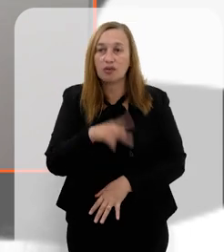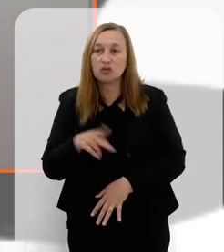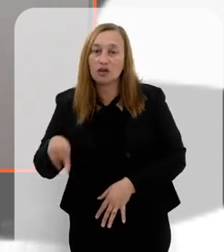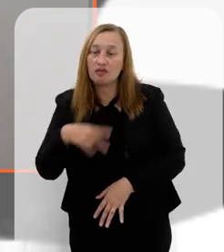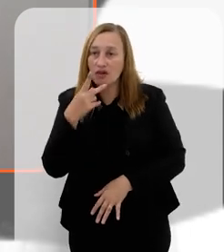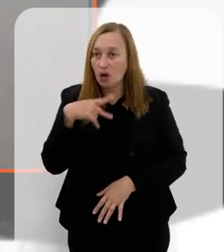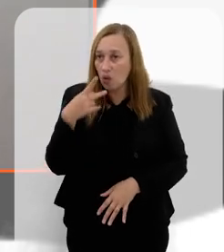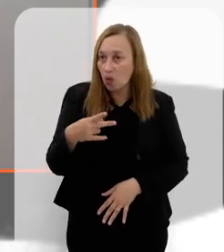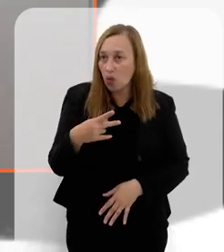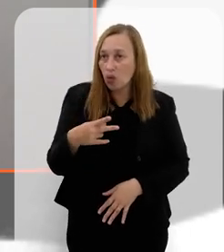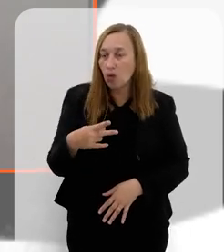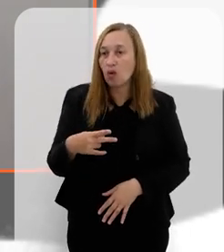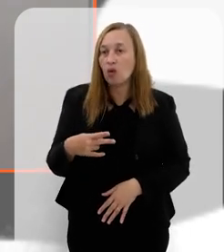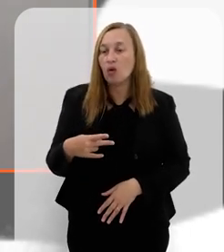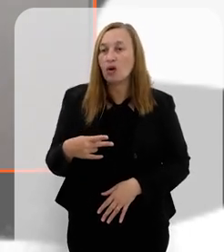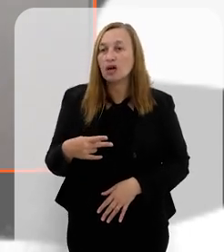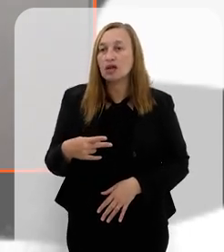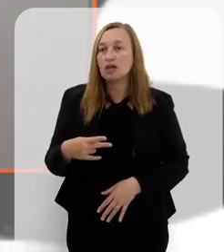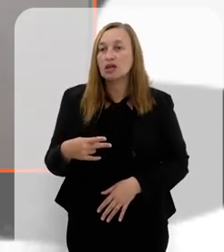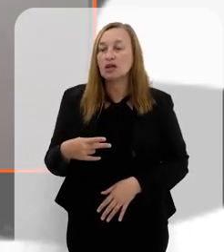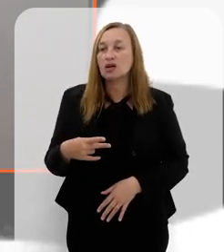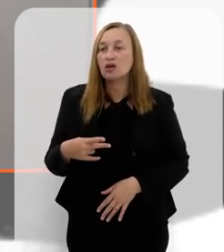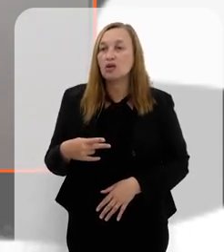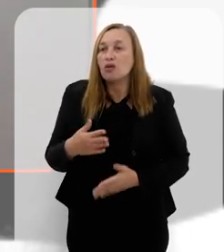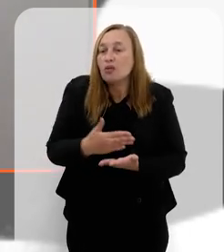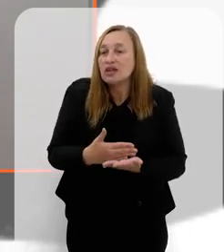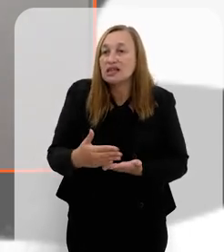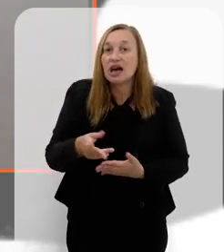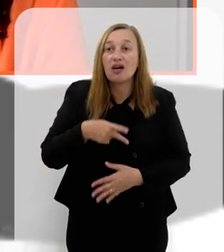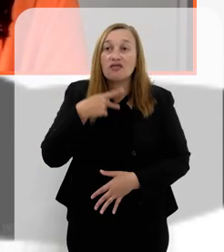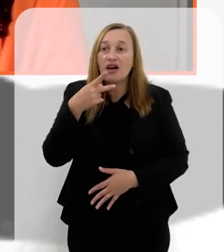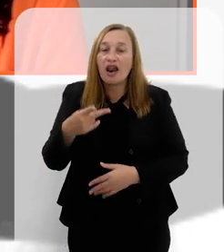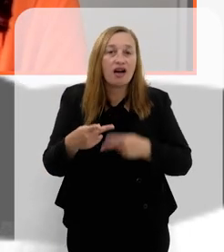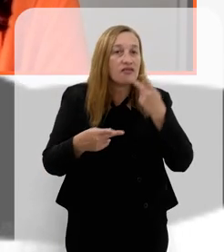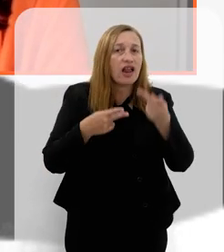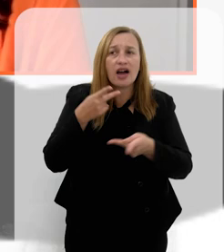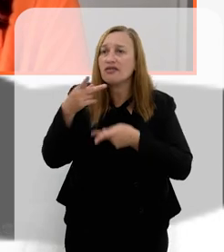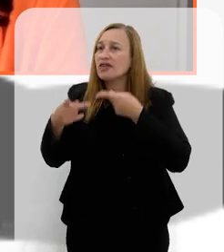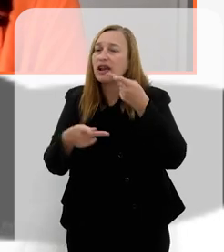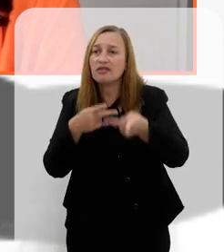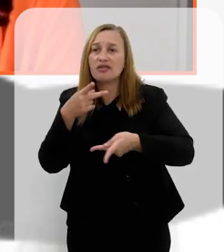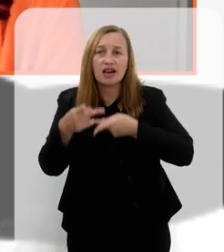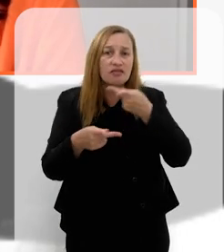falou que começaram a tomar a palavra,